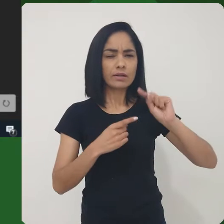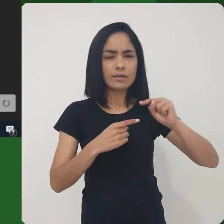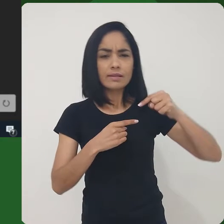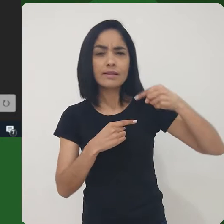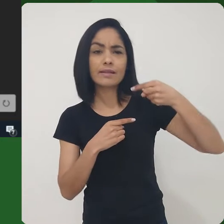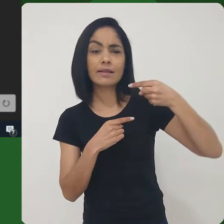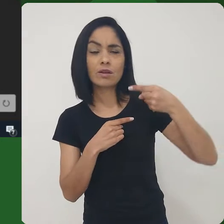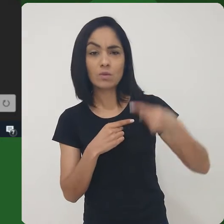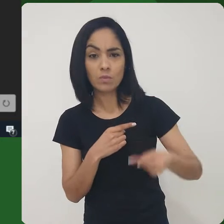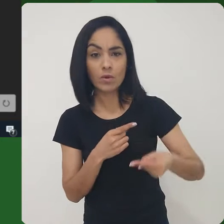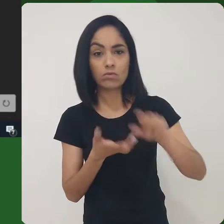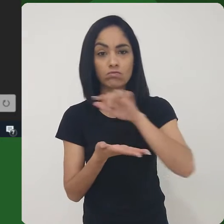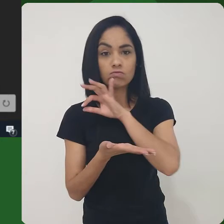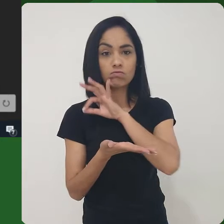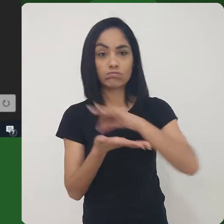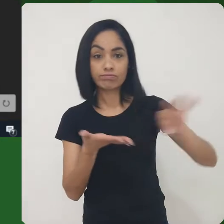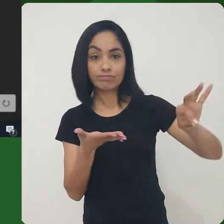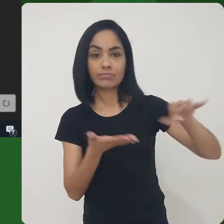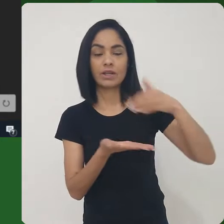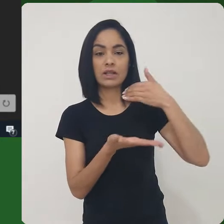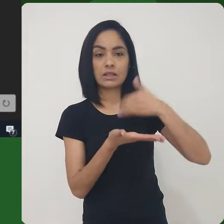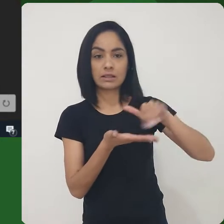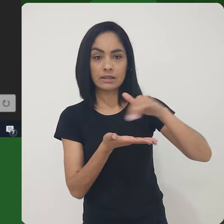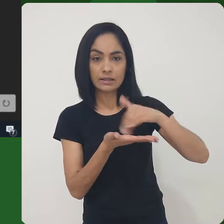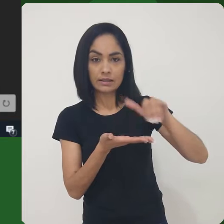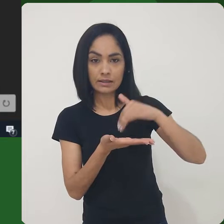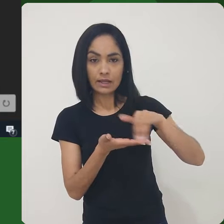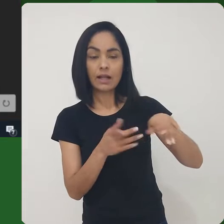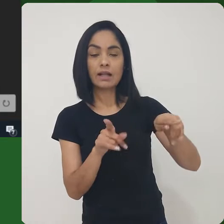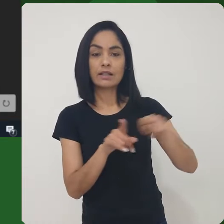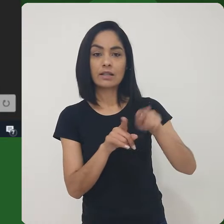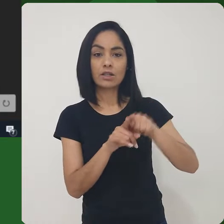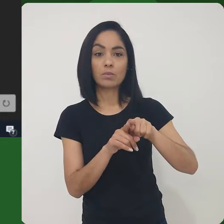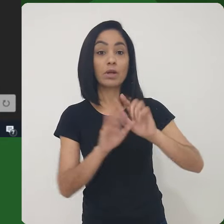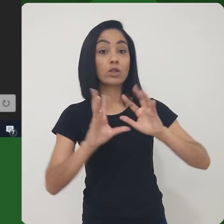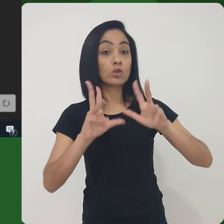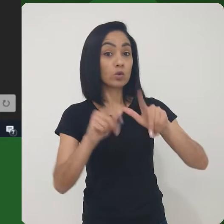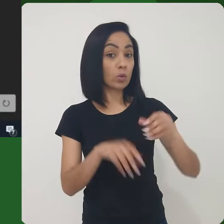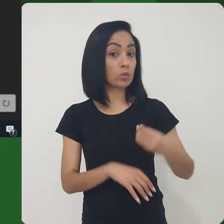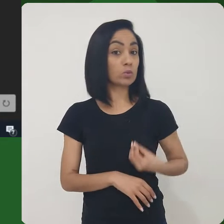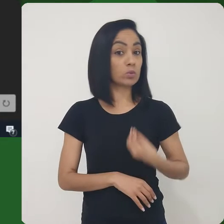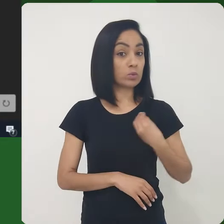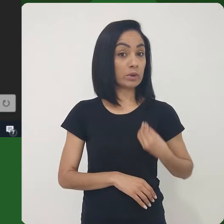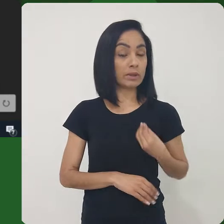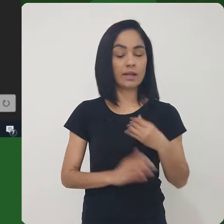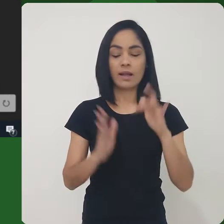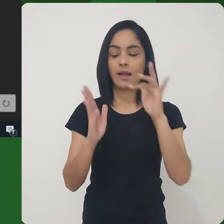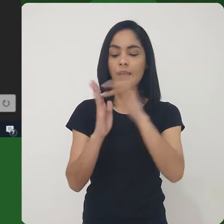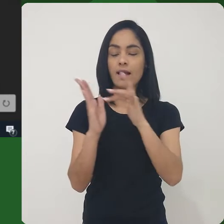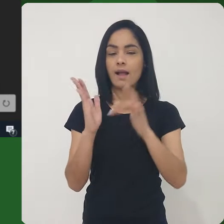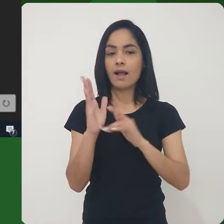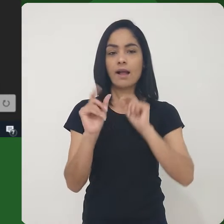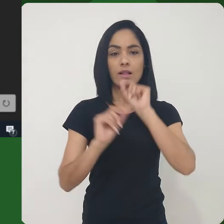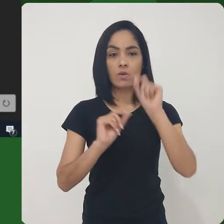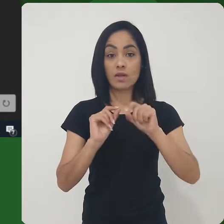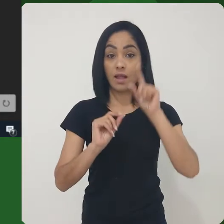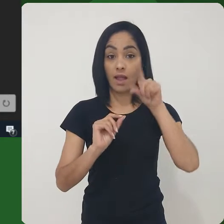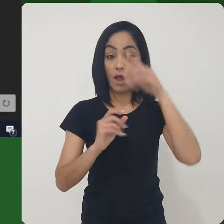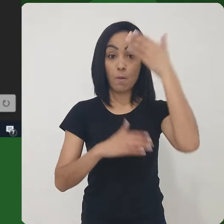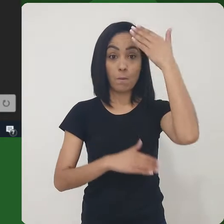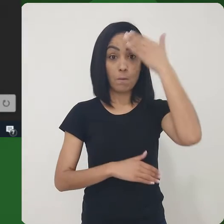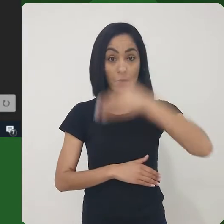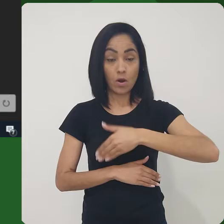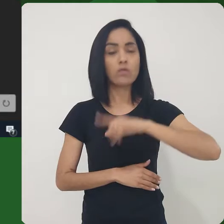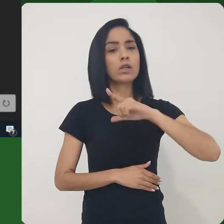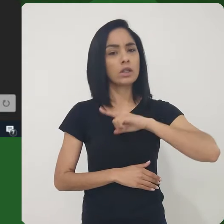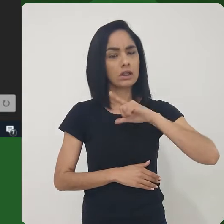depois, né, após assinada pelo secretário, o secretário por todos os presentes, a ata ela constitui uma prova de